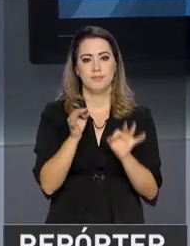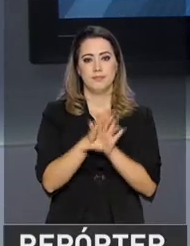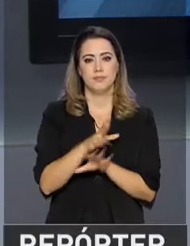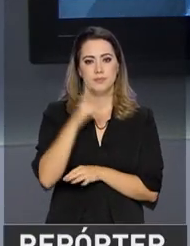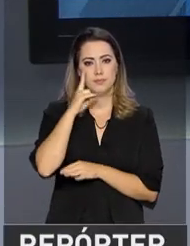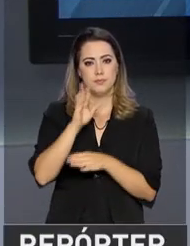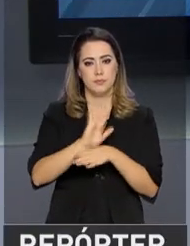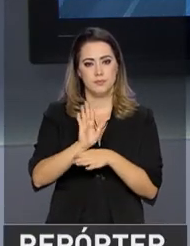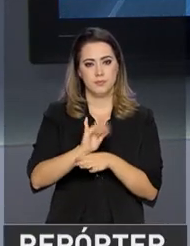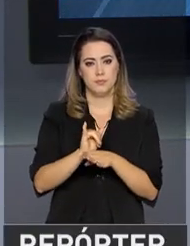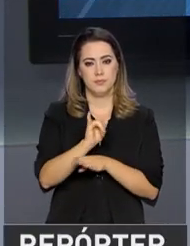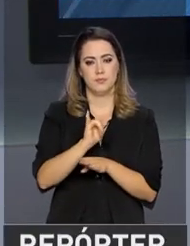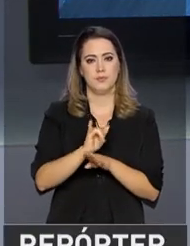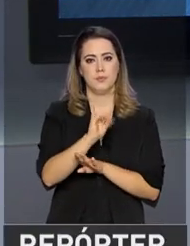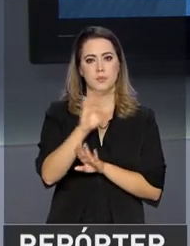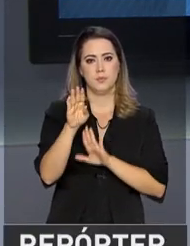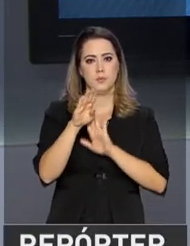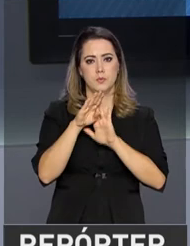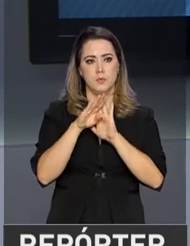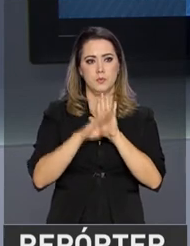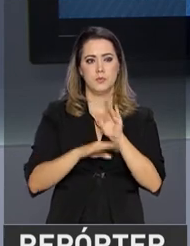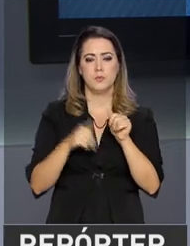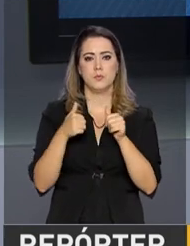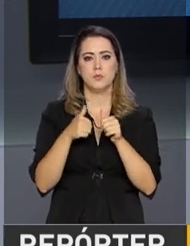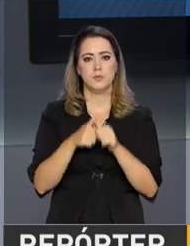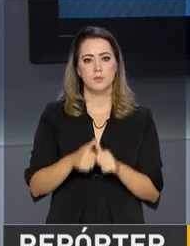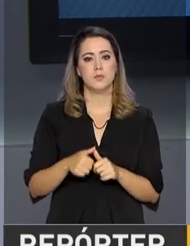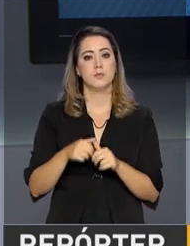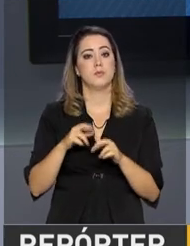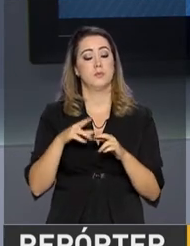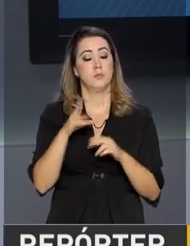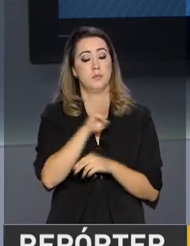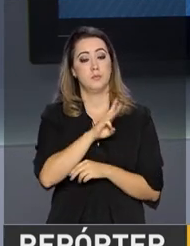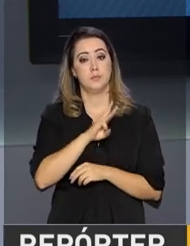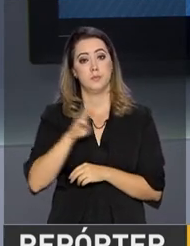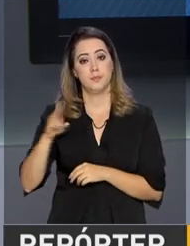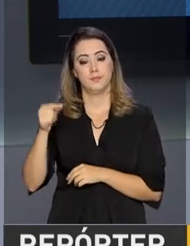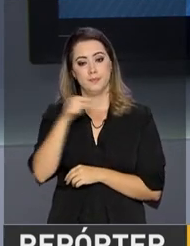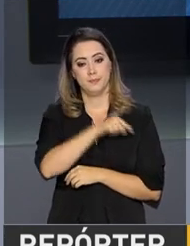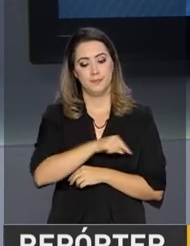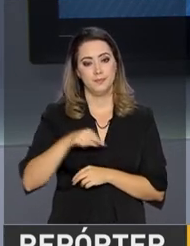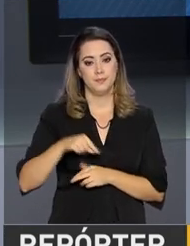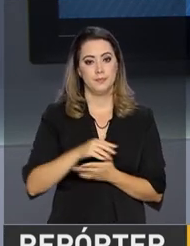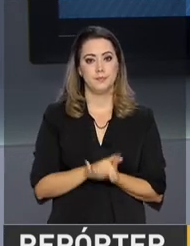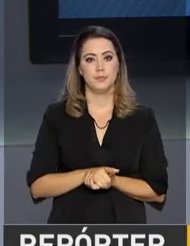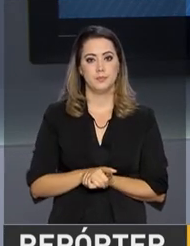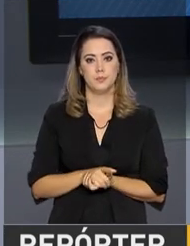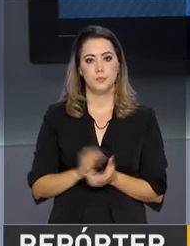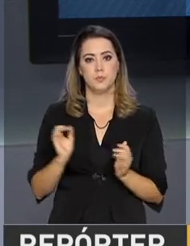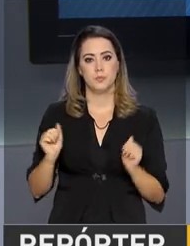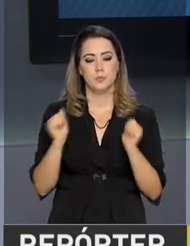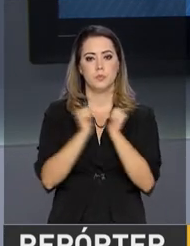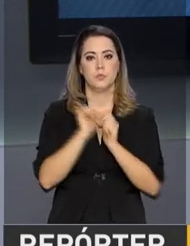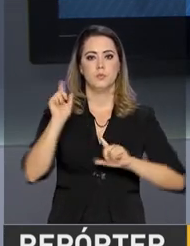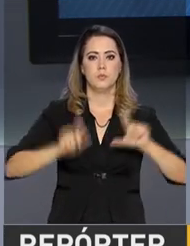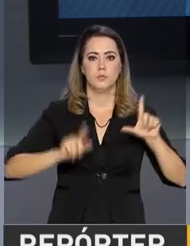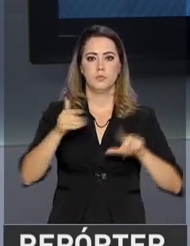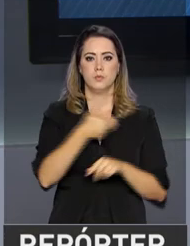por aqui. Você pode rever as reportagens no YouTube e toda a nossa programação também está na página da NBR na internet.